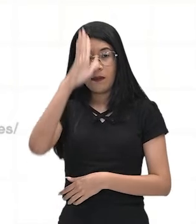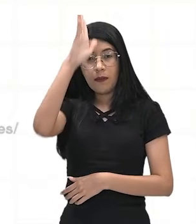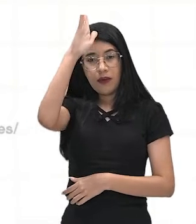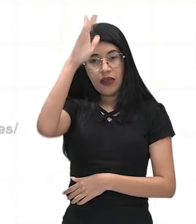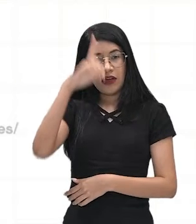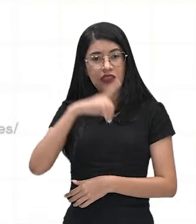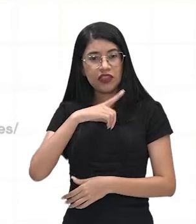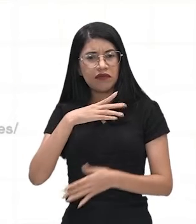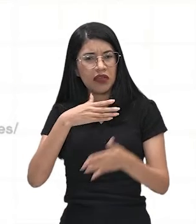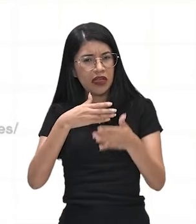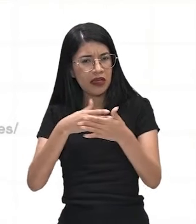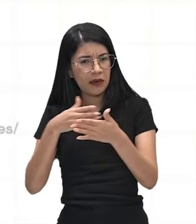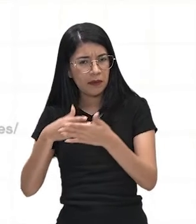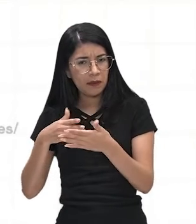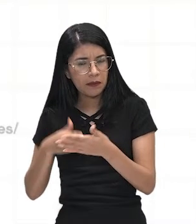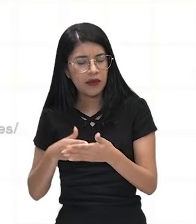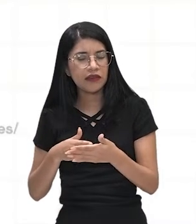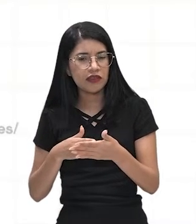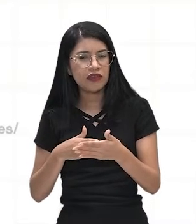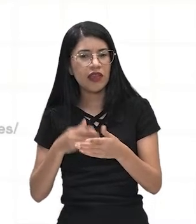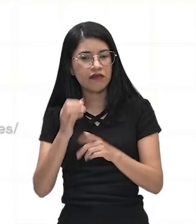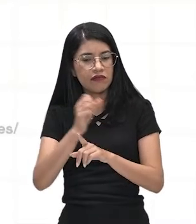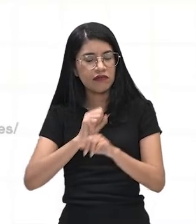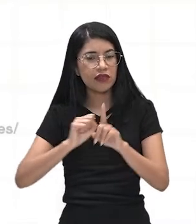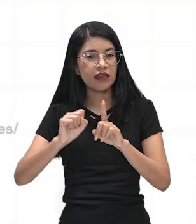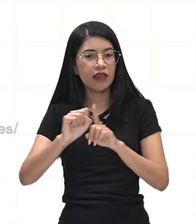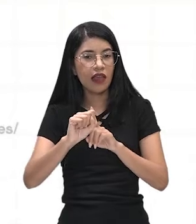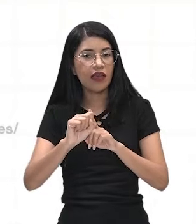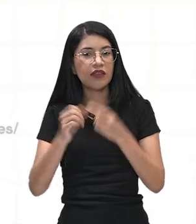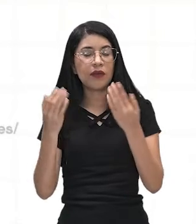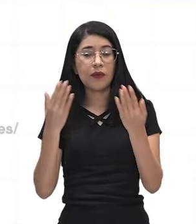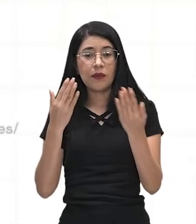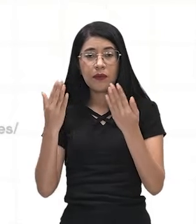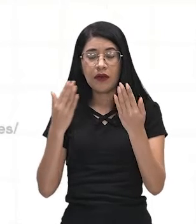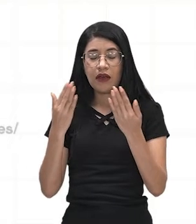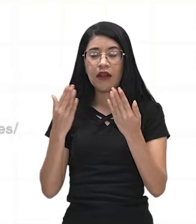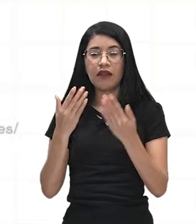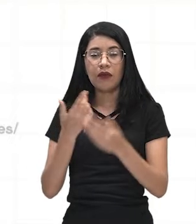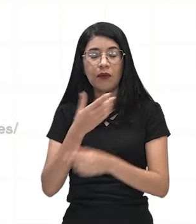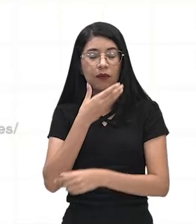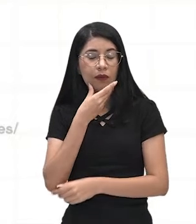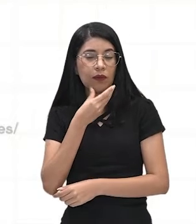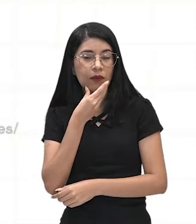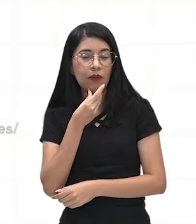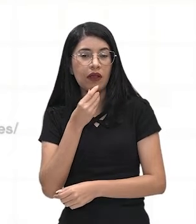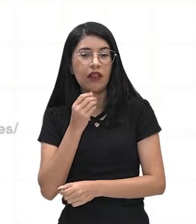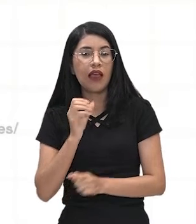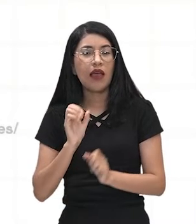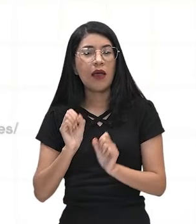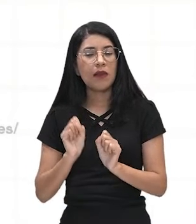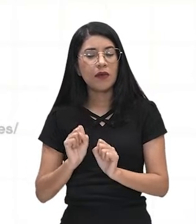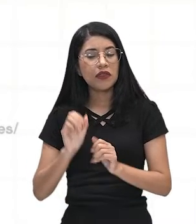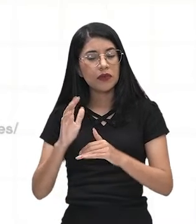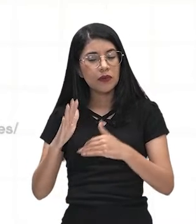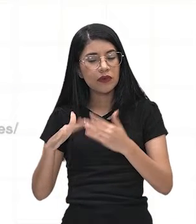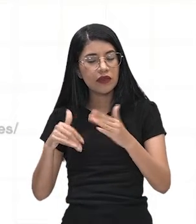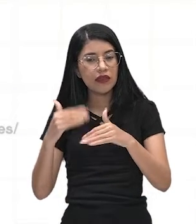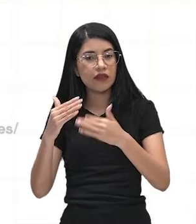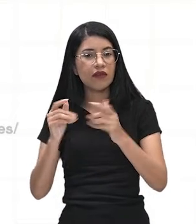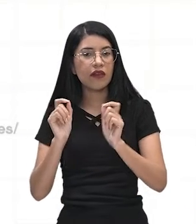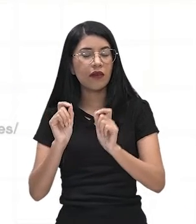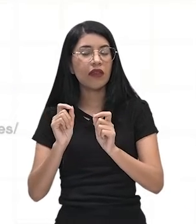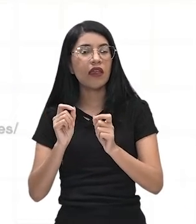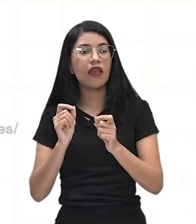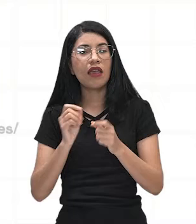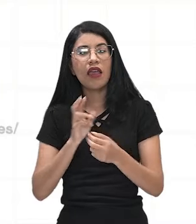enfrentassem limitações e restrições sociais em comparação com os homens, elas desempenhavam papéis